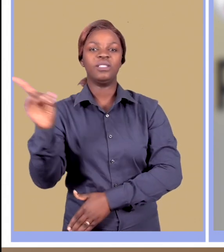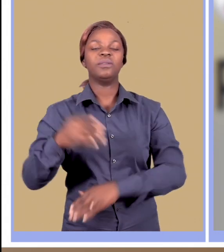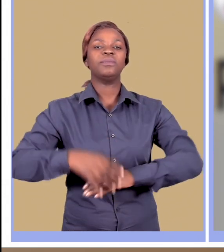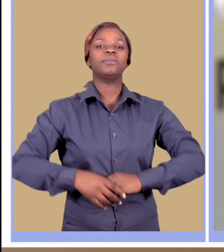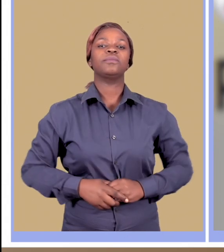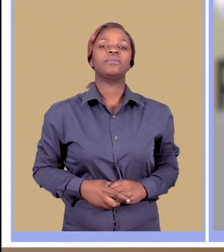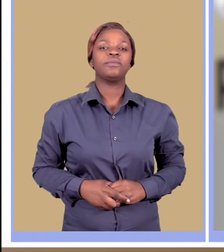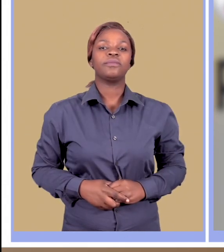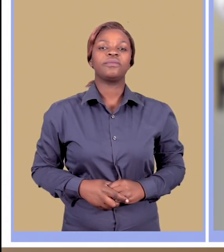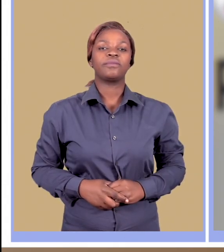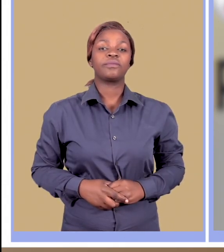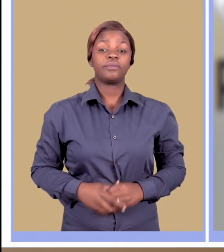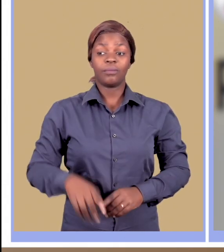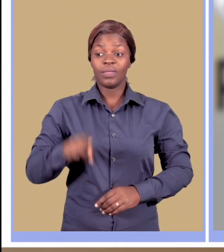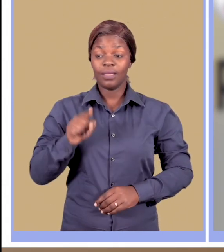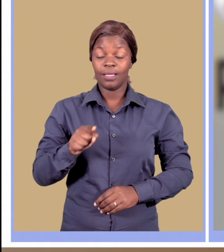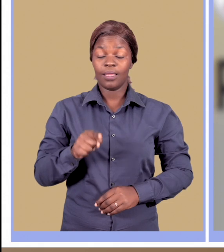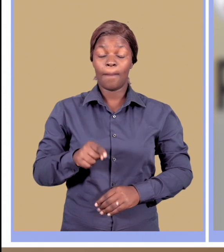Deficiência, a pessoa que